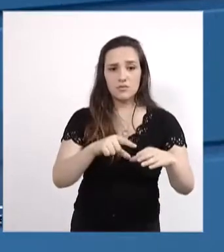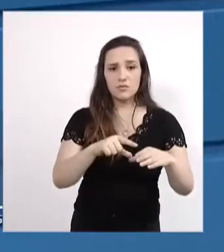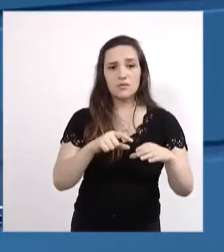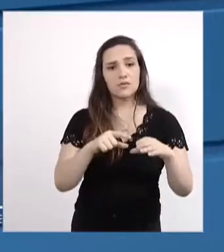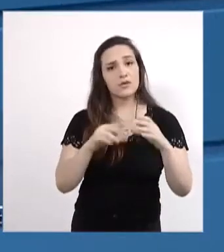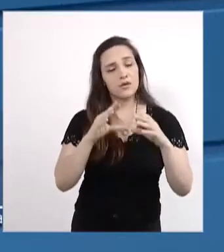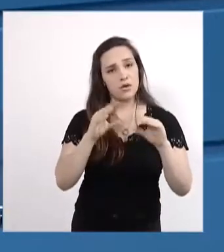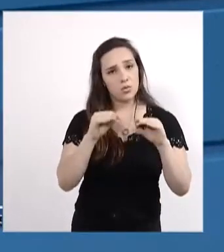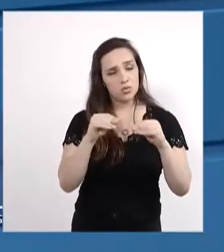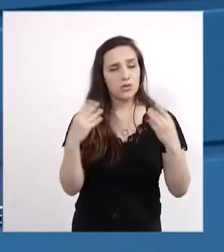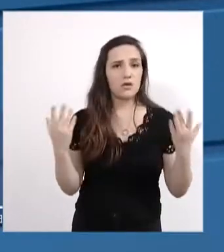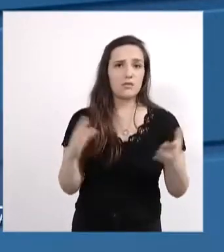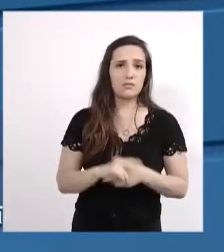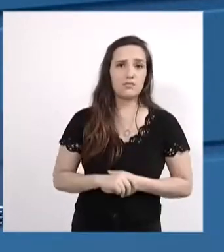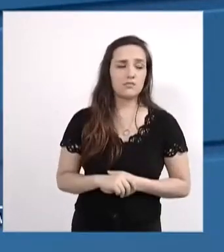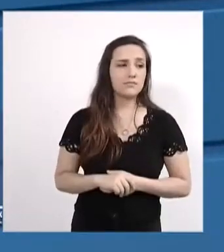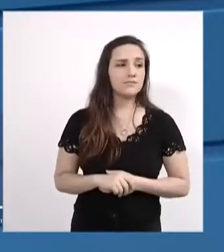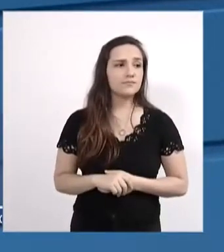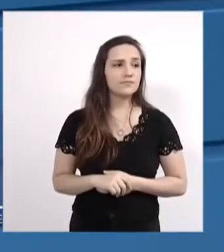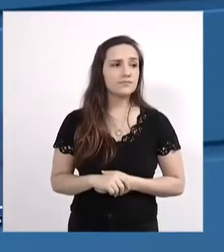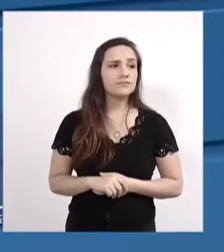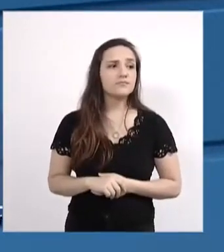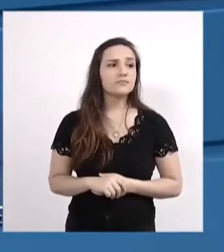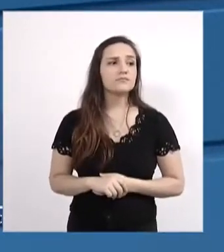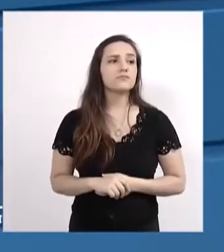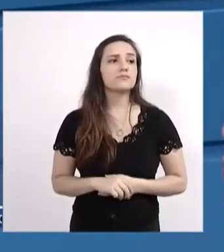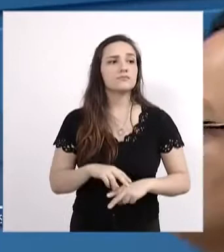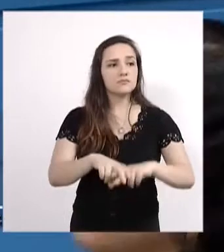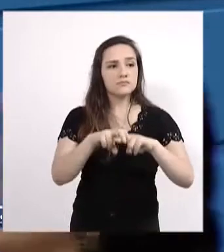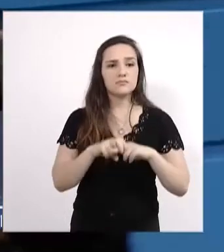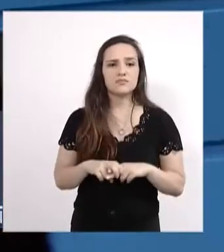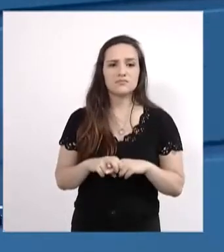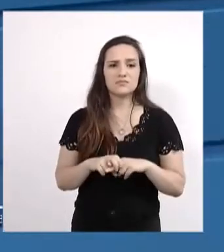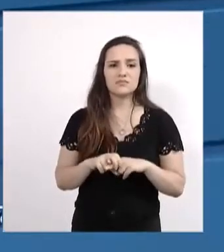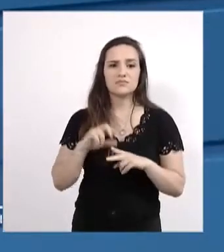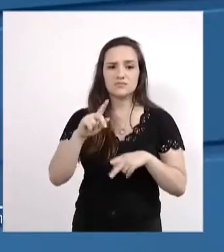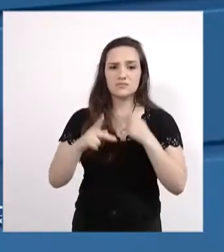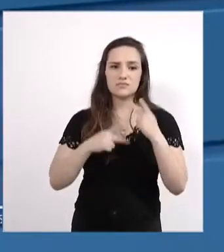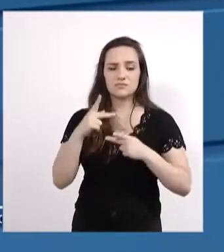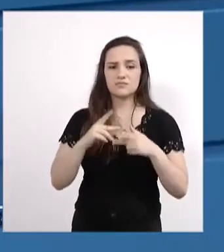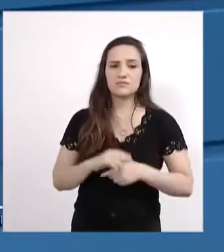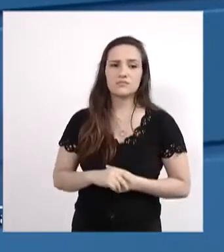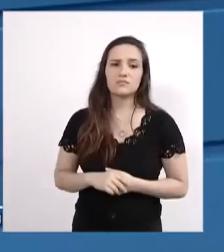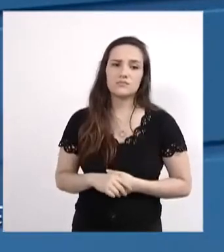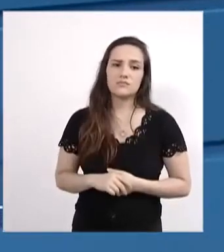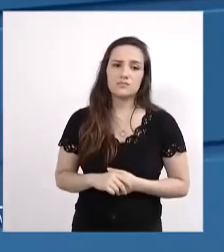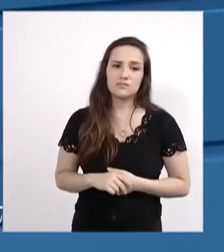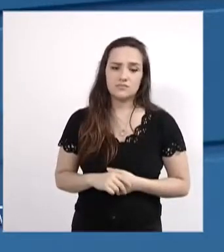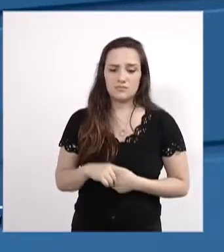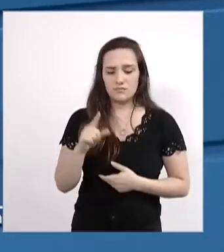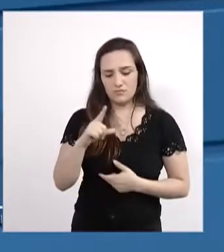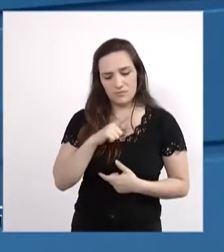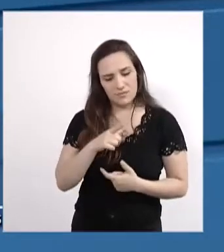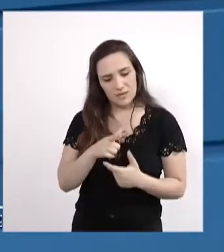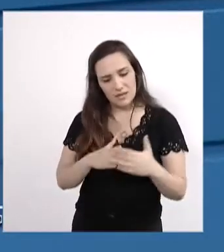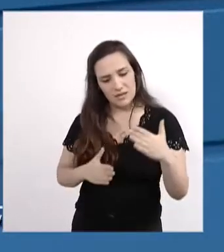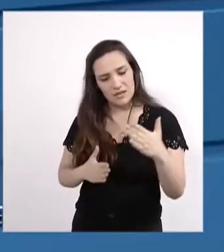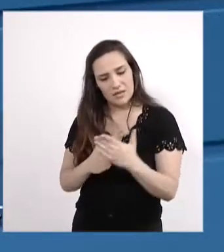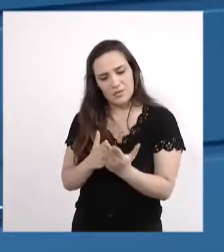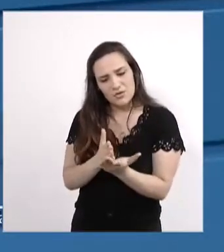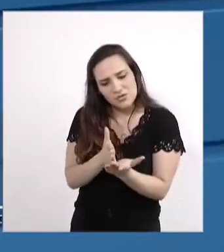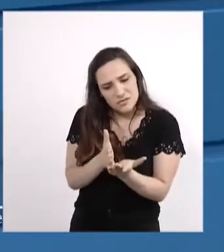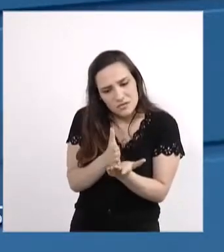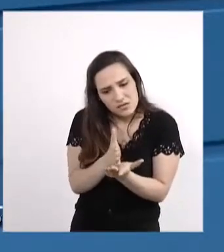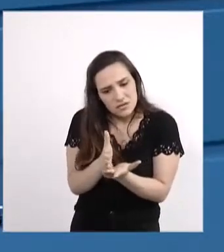concluir. Então, quando Vossa Excelência coloca, não tem nada a ver. O limite das águas é